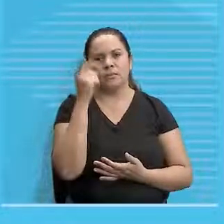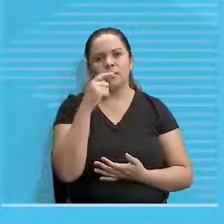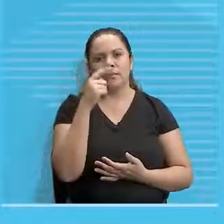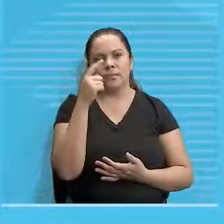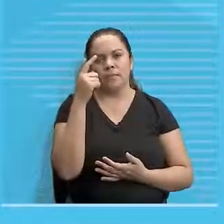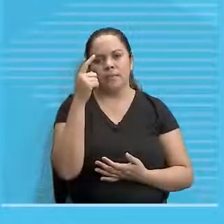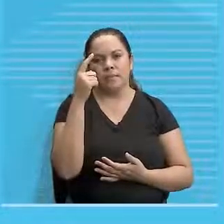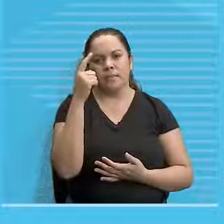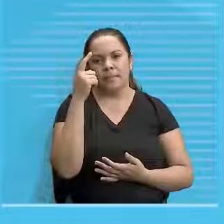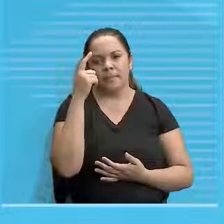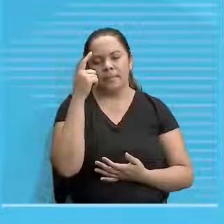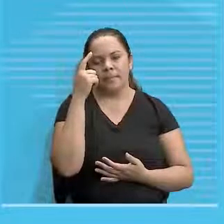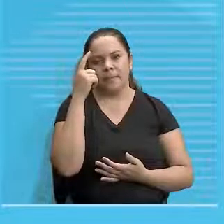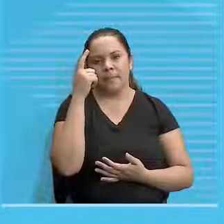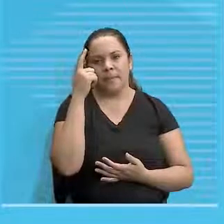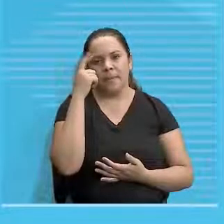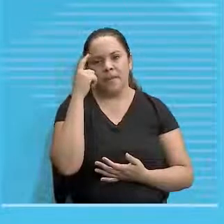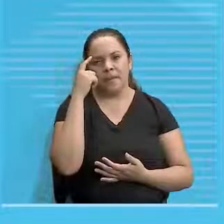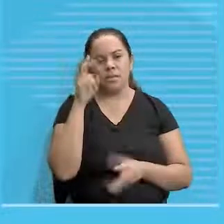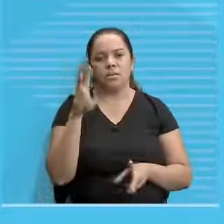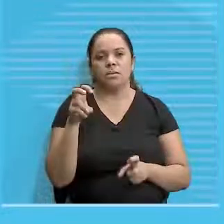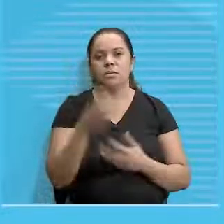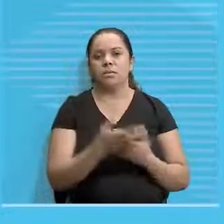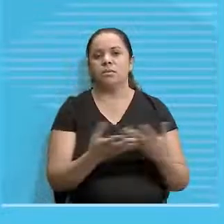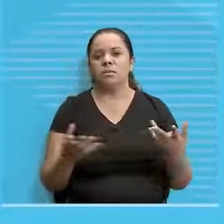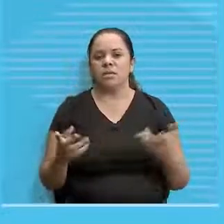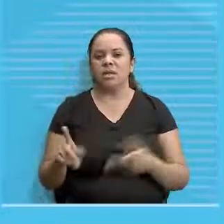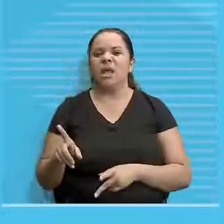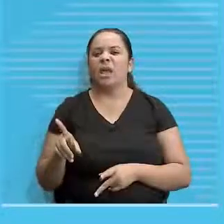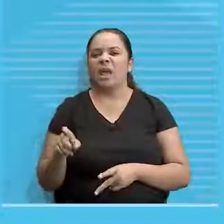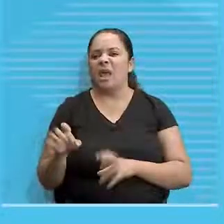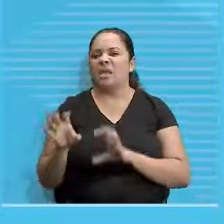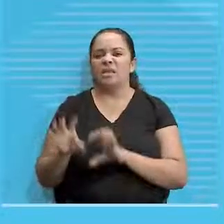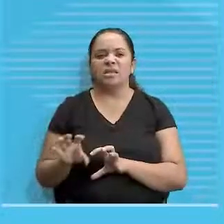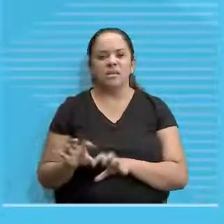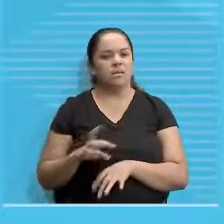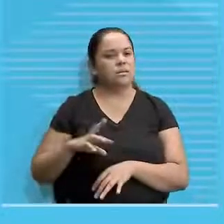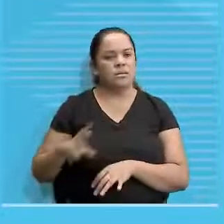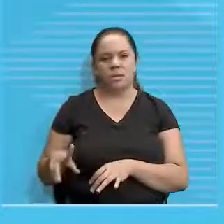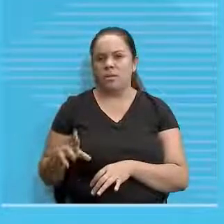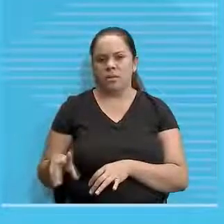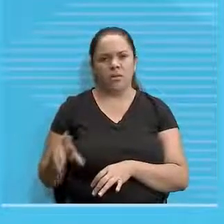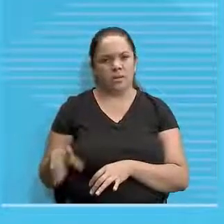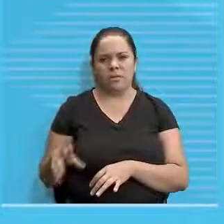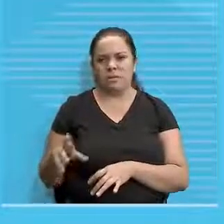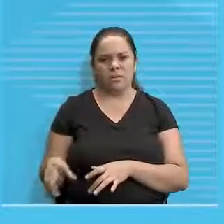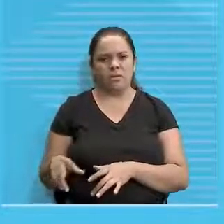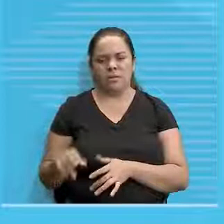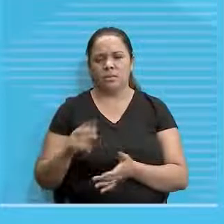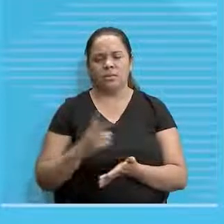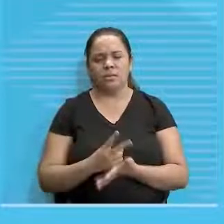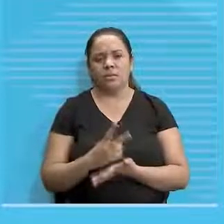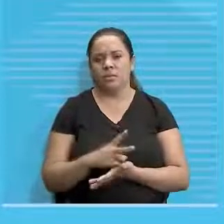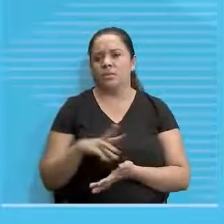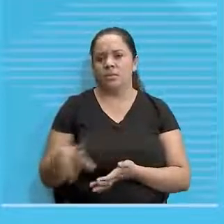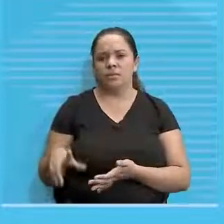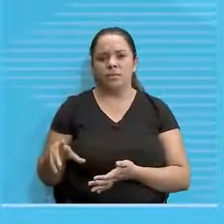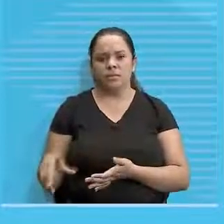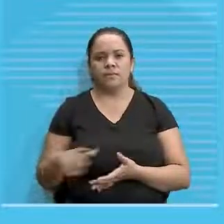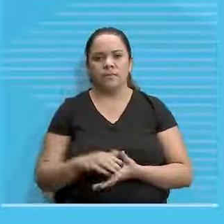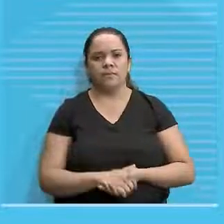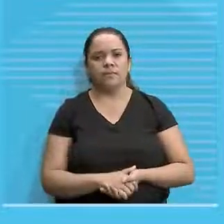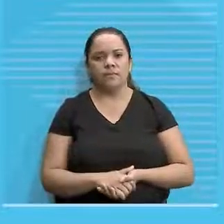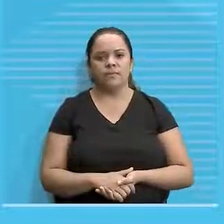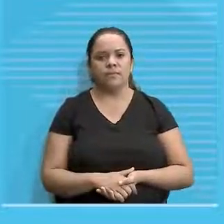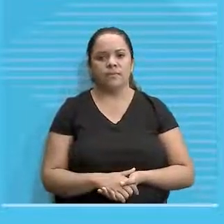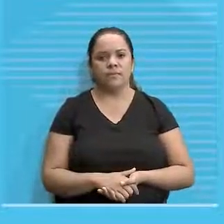você realmente é. Eu lembro até que a gente teve muitas aulas aqui, né? Com essa discussão, na ideia de